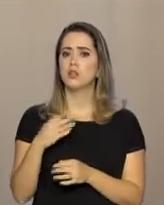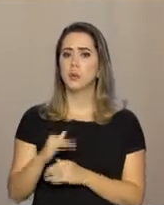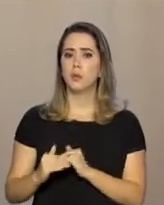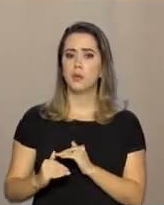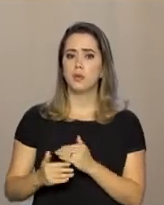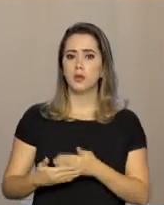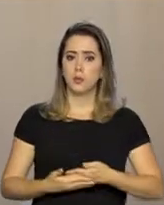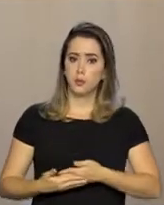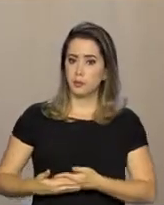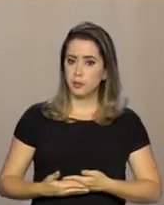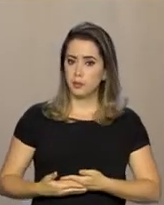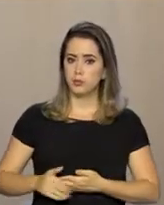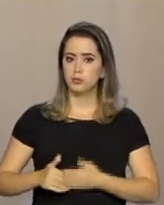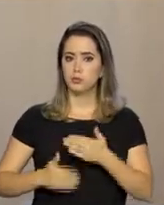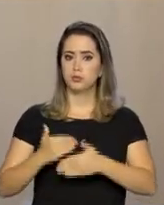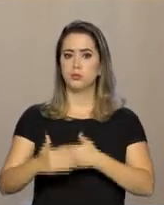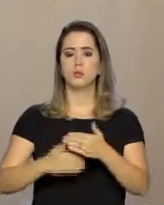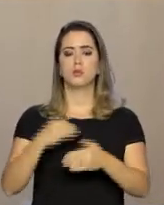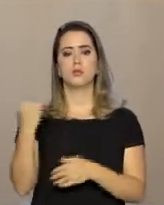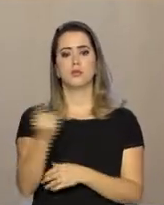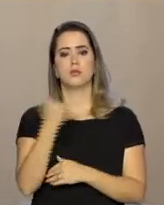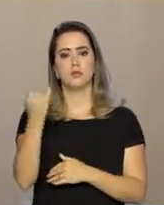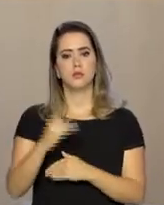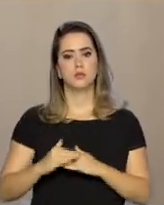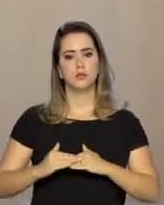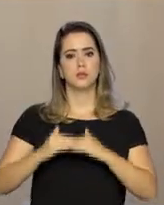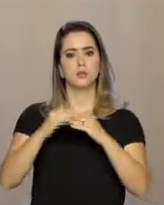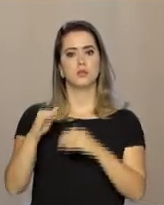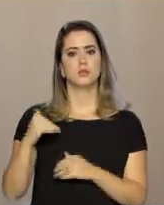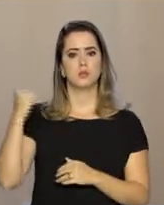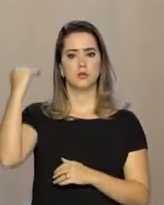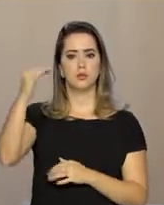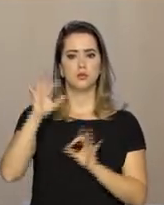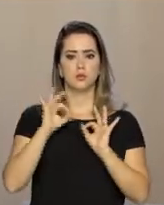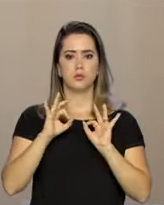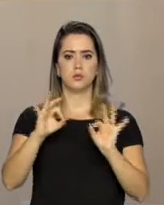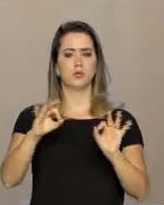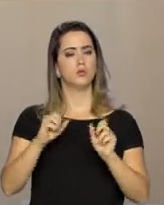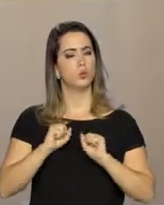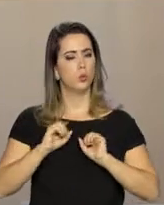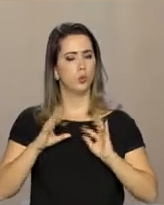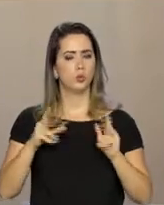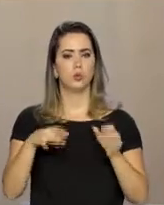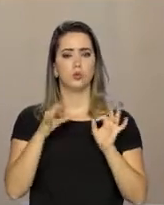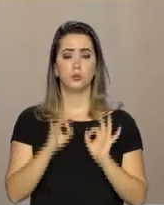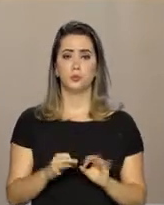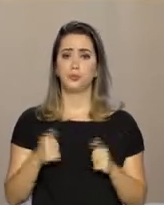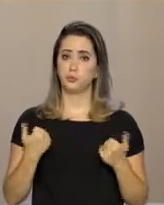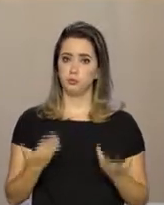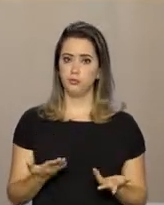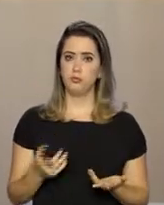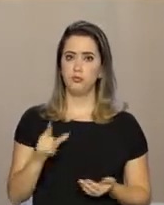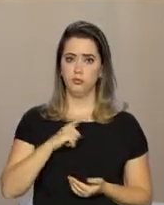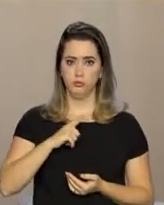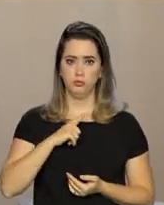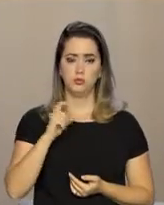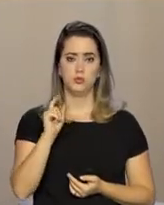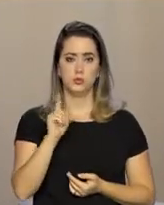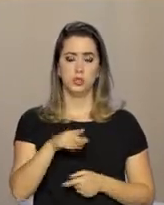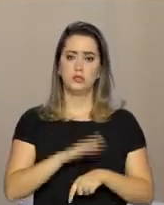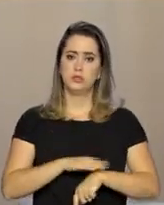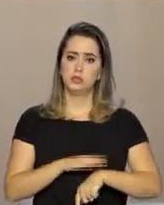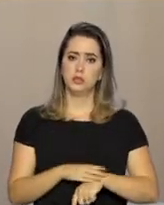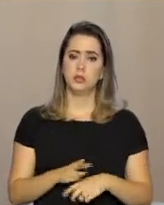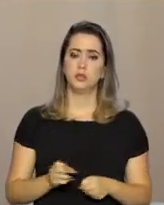é imprescindível pra pra um indivíduo nenhum adulto pleno com suas potencialidades né então ter tempo